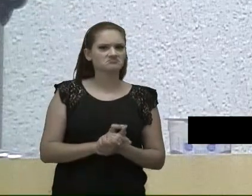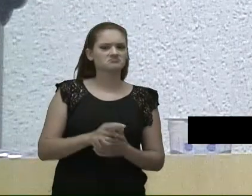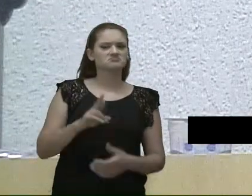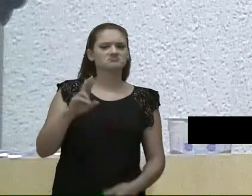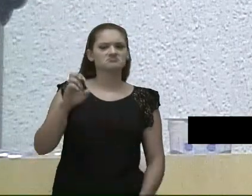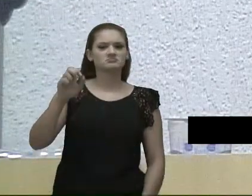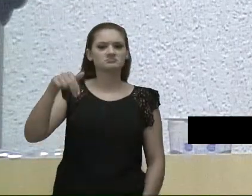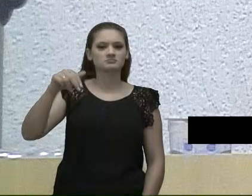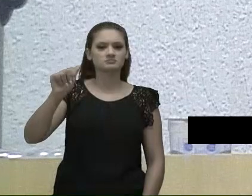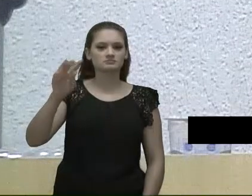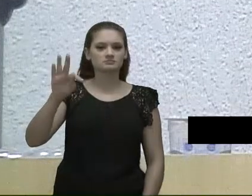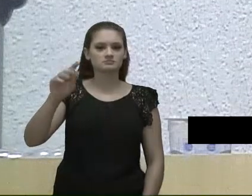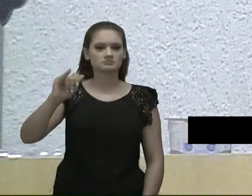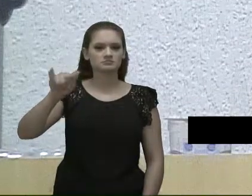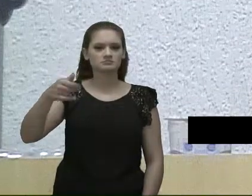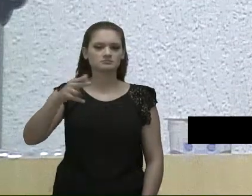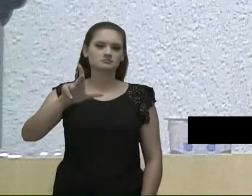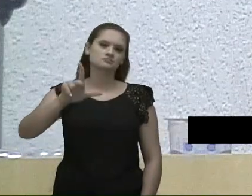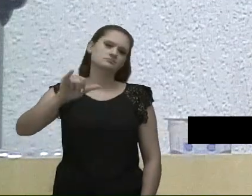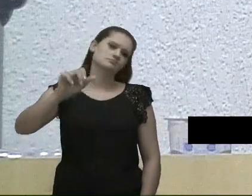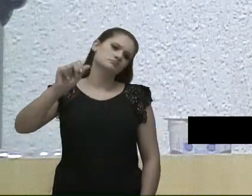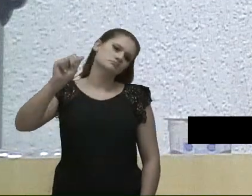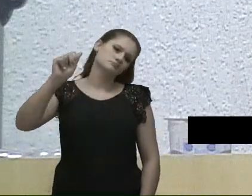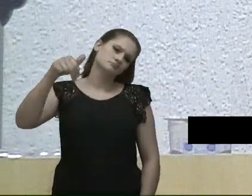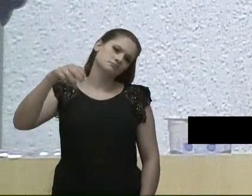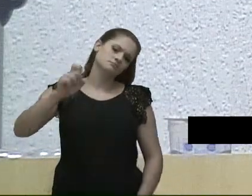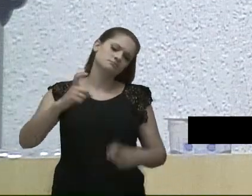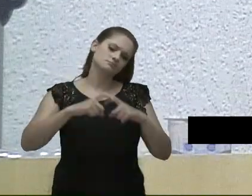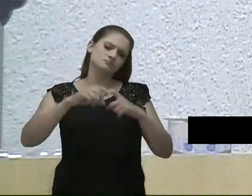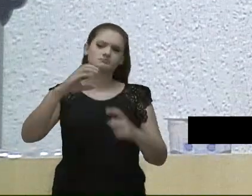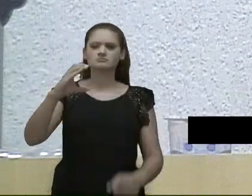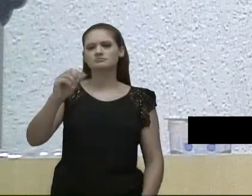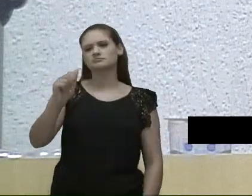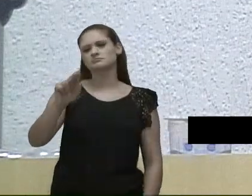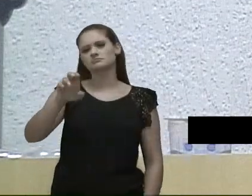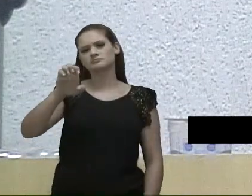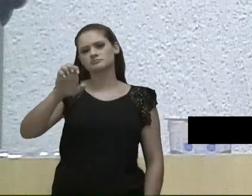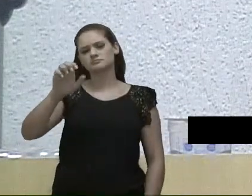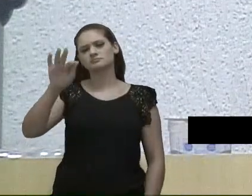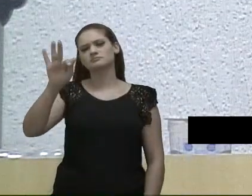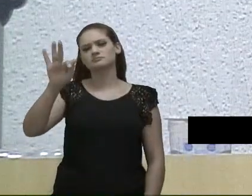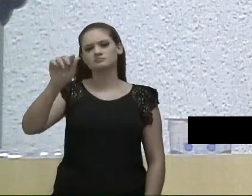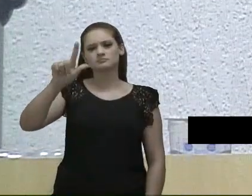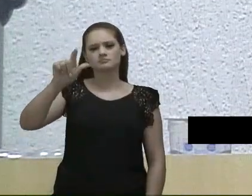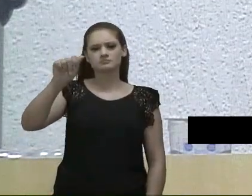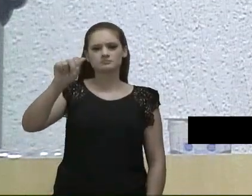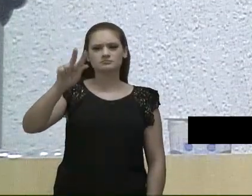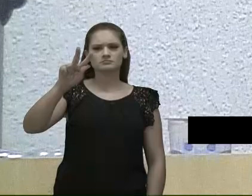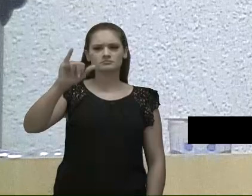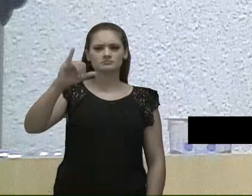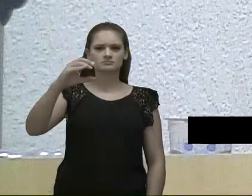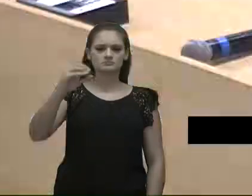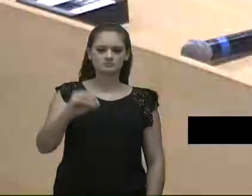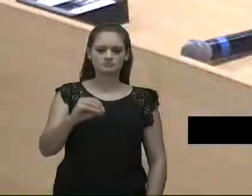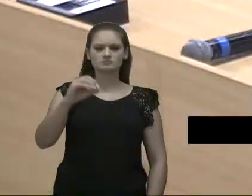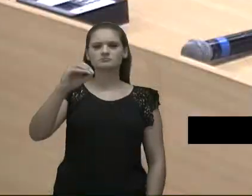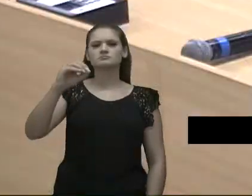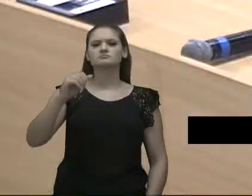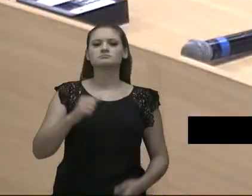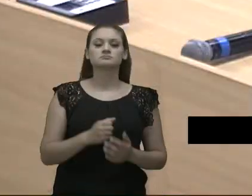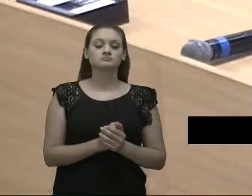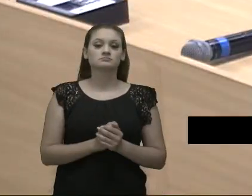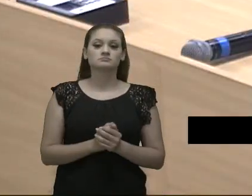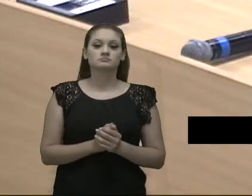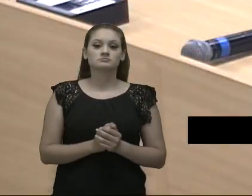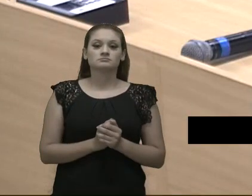Renata Giuliani, doutor Cauê, doutor Flávio, que o senhor falou, né? Doutora Flávia, e aí